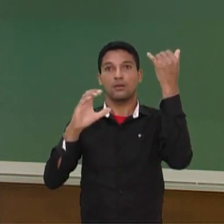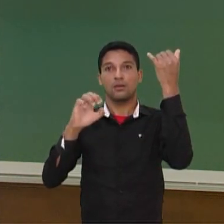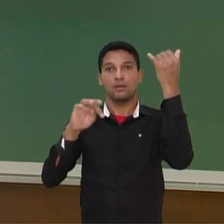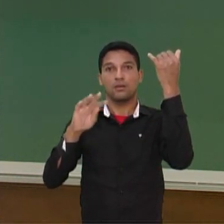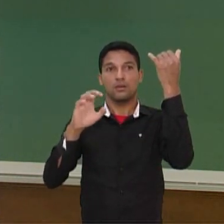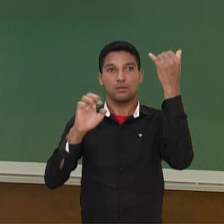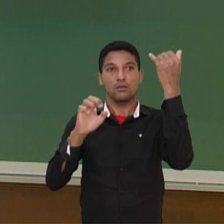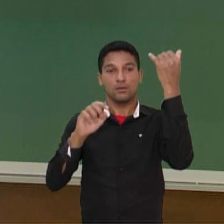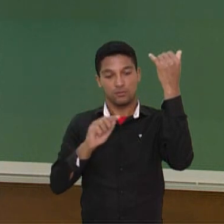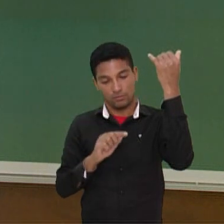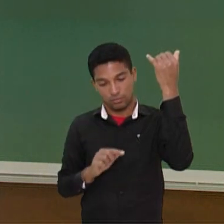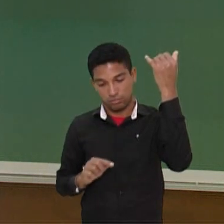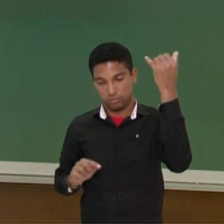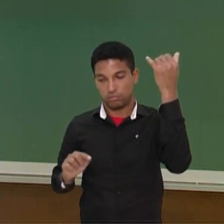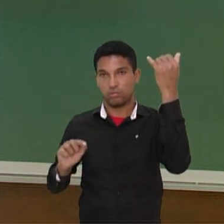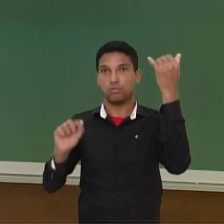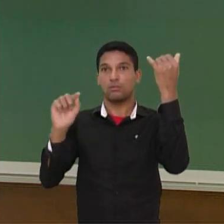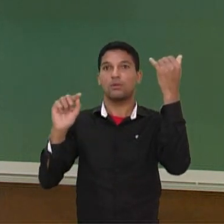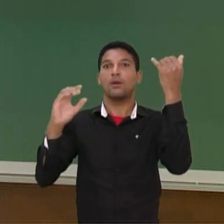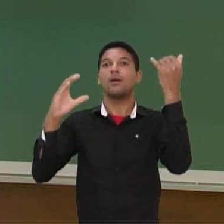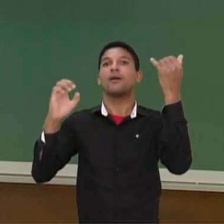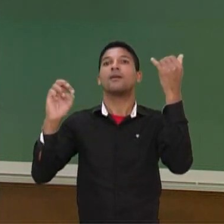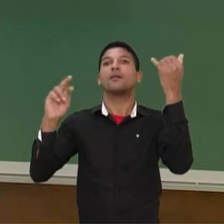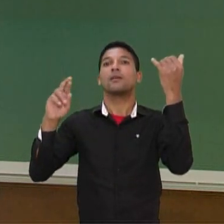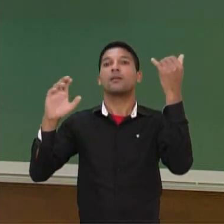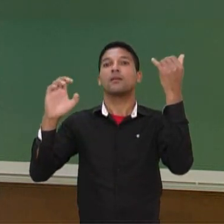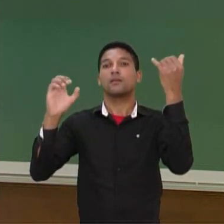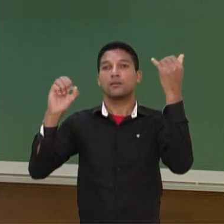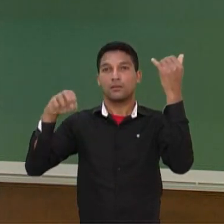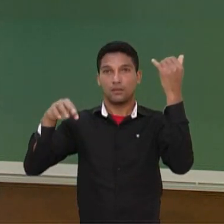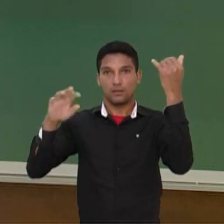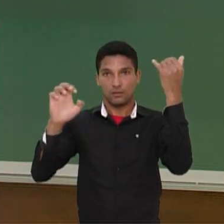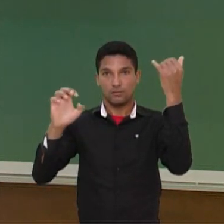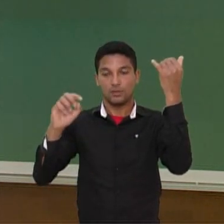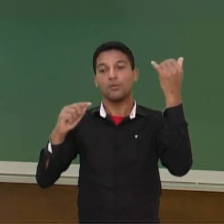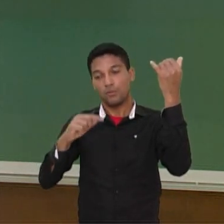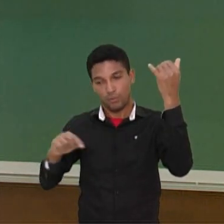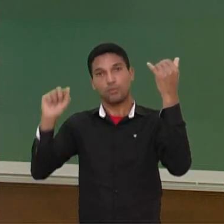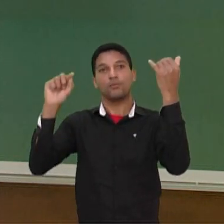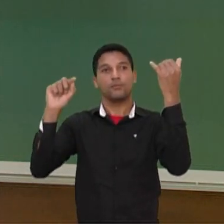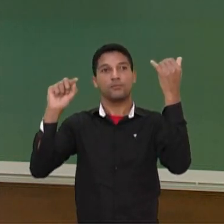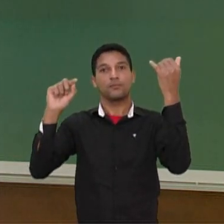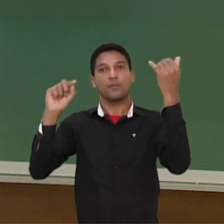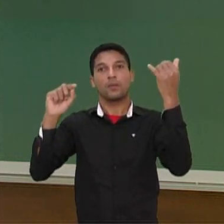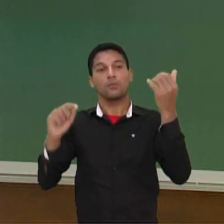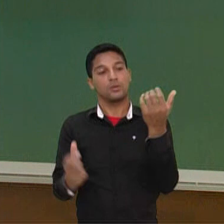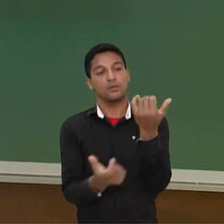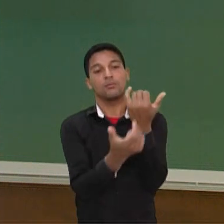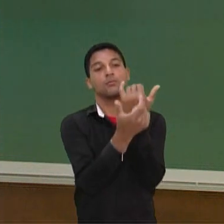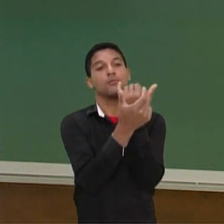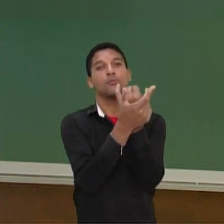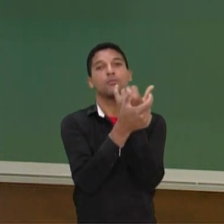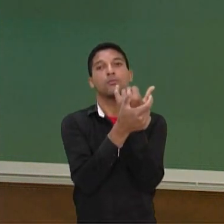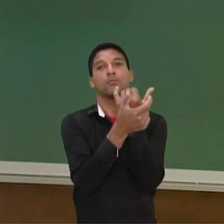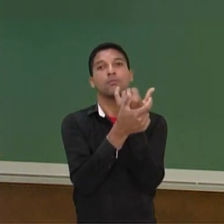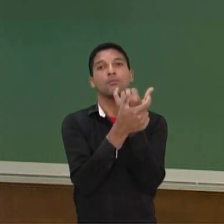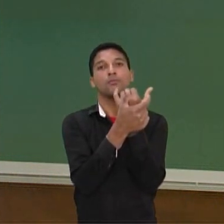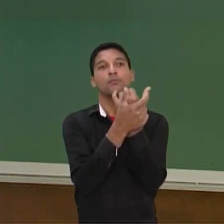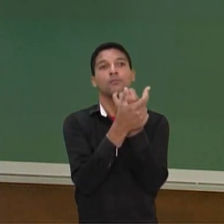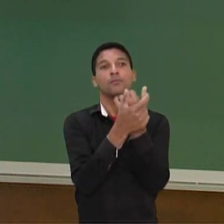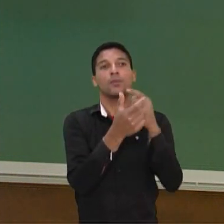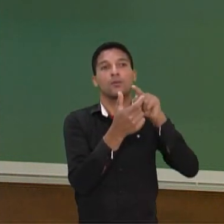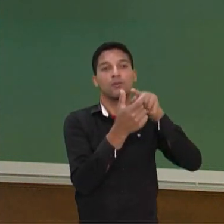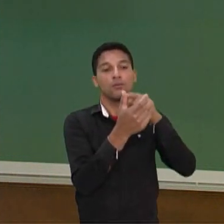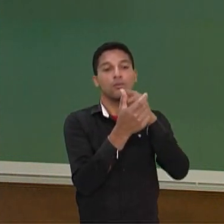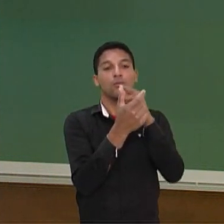ok? Então nesse caso, né, nós temos o quê? Uma parábola com a concavidade voltada para cima, né? E até o vértice,